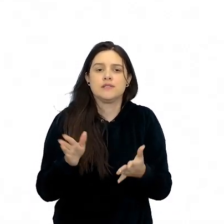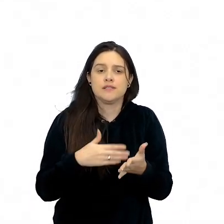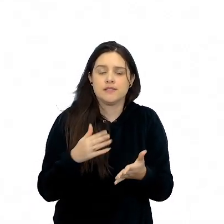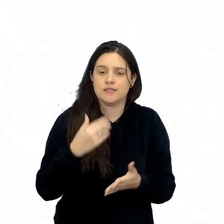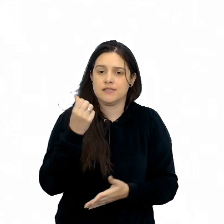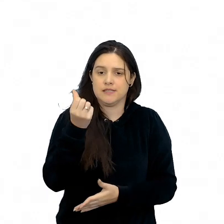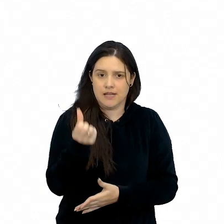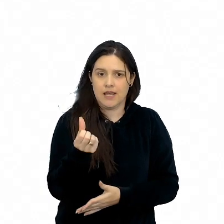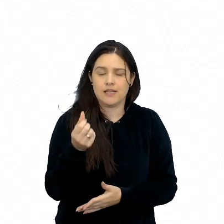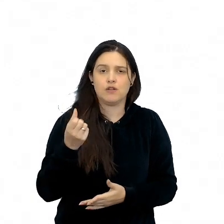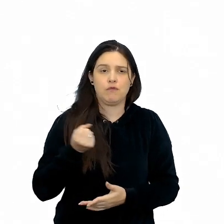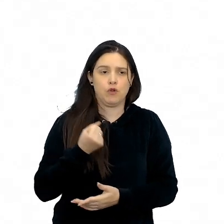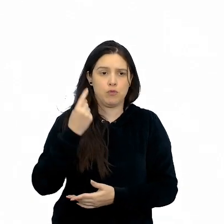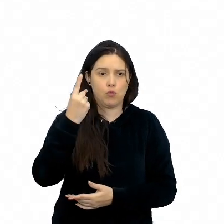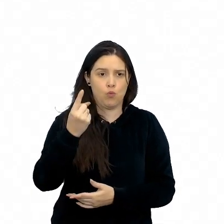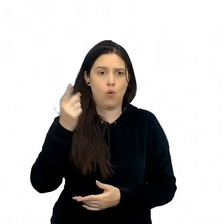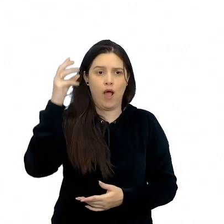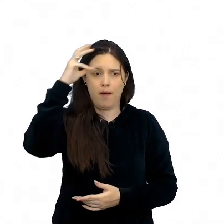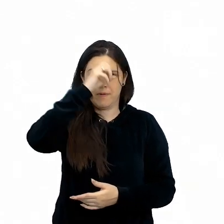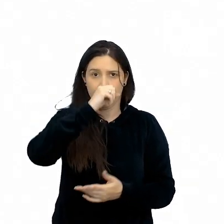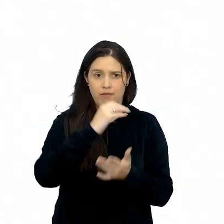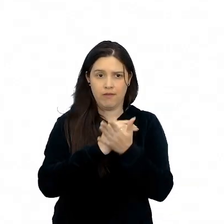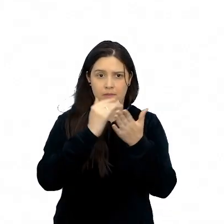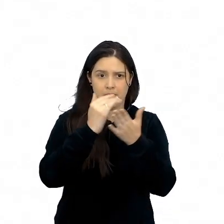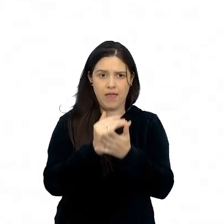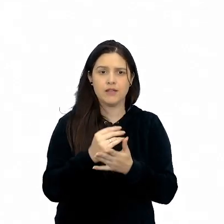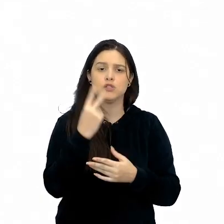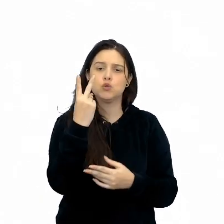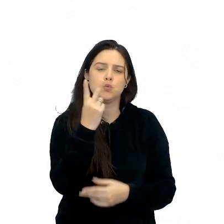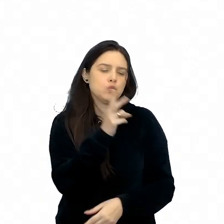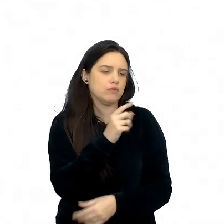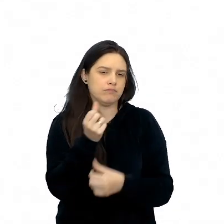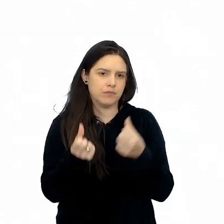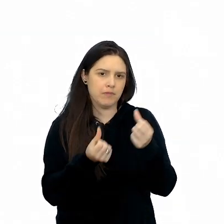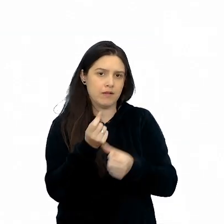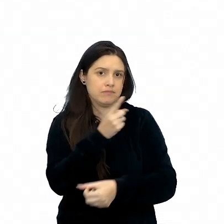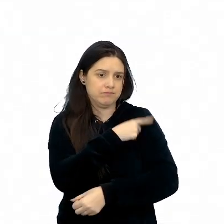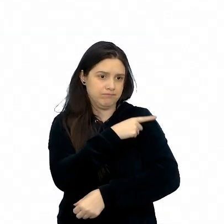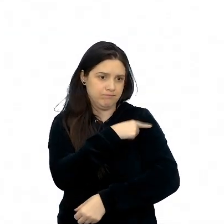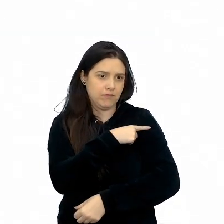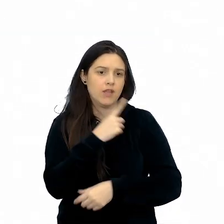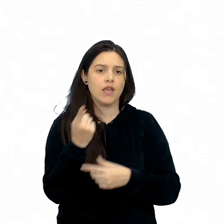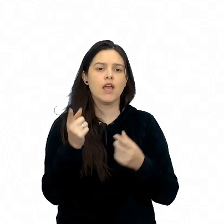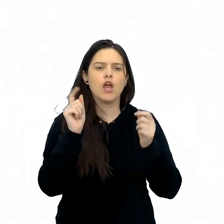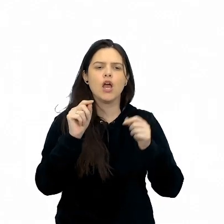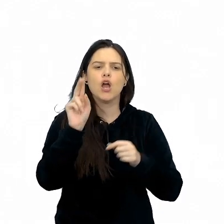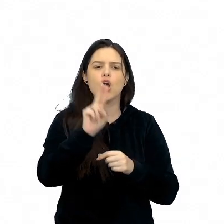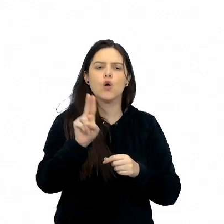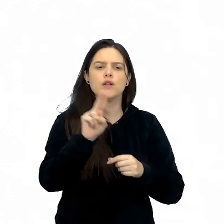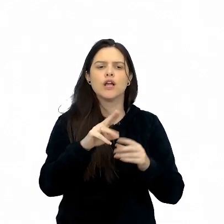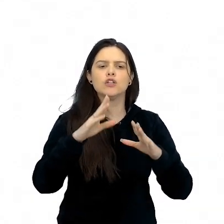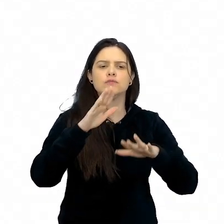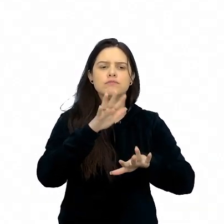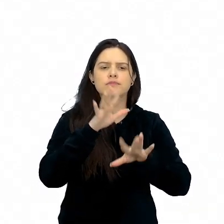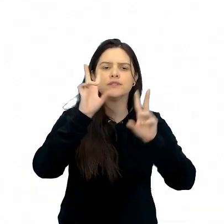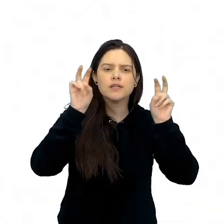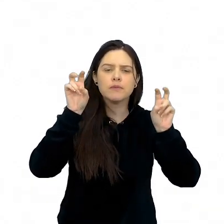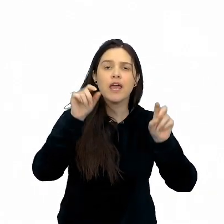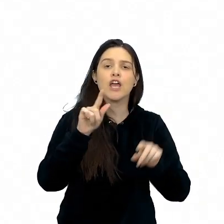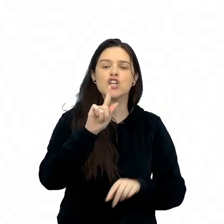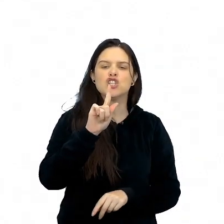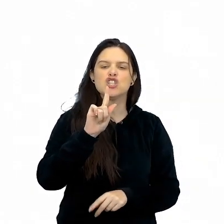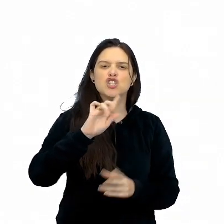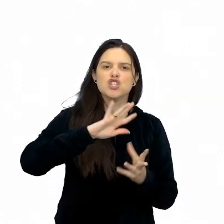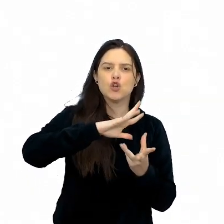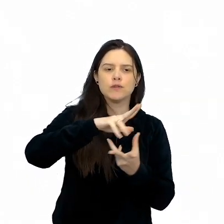1, do material Aprender Sempre, desse segundo bimestre. A unidade temática é geometria. Então, quando a gente fala em